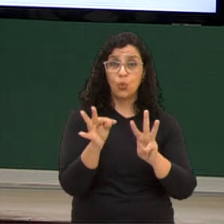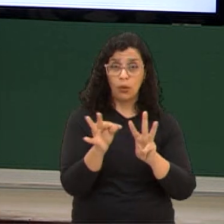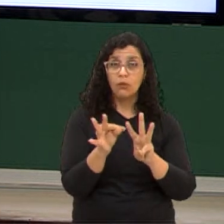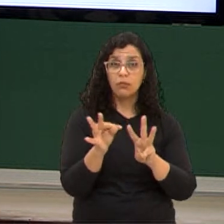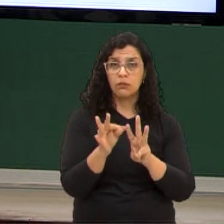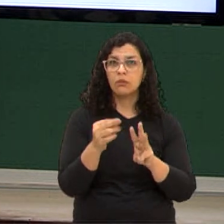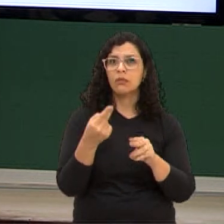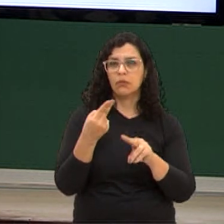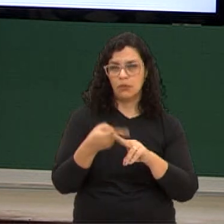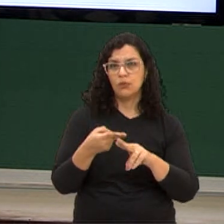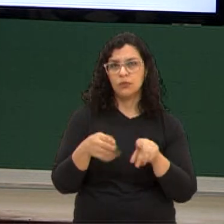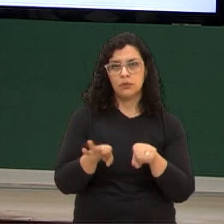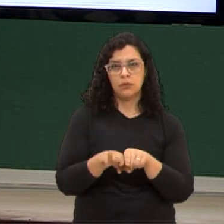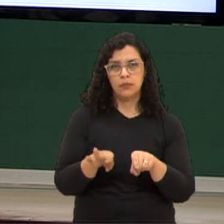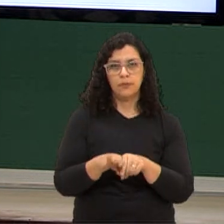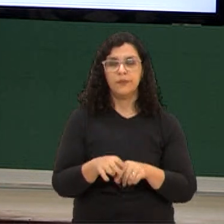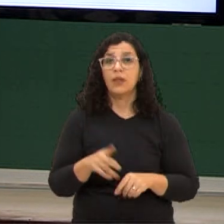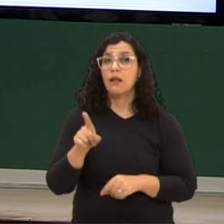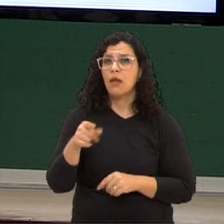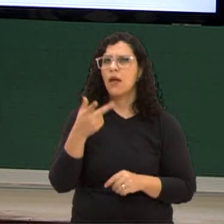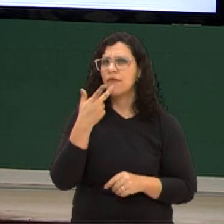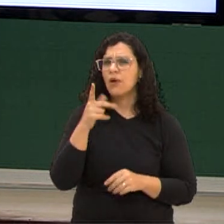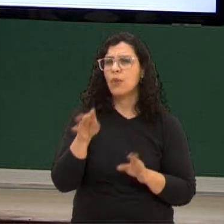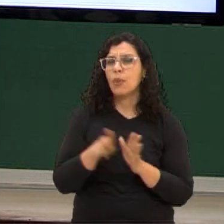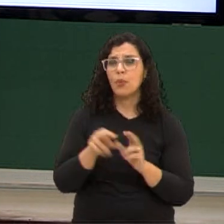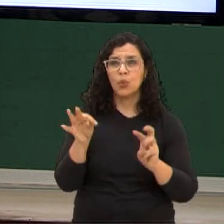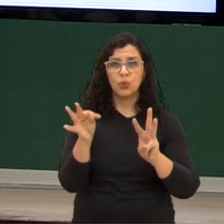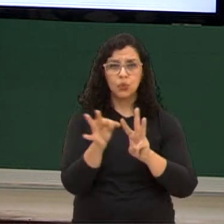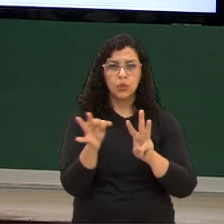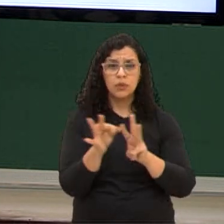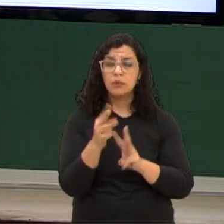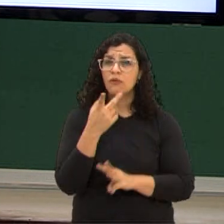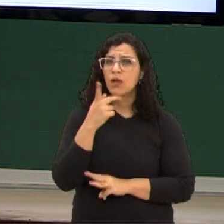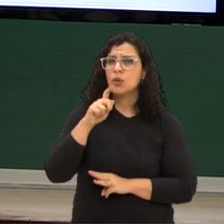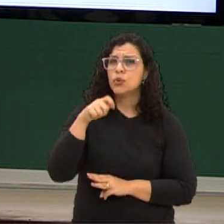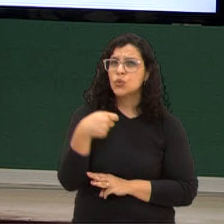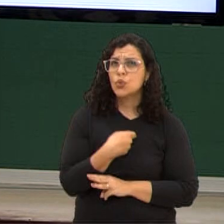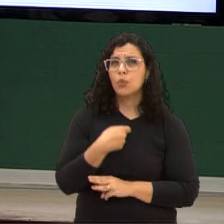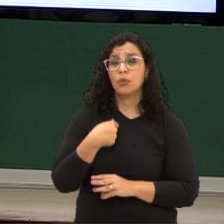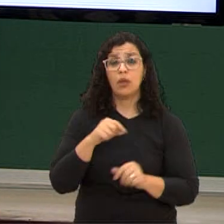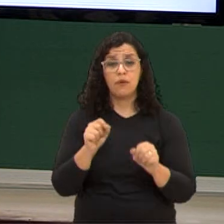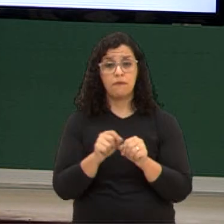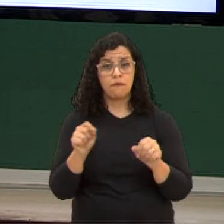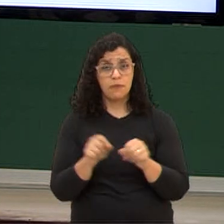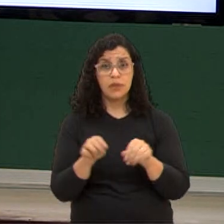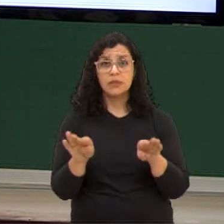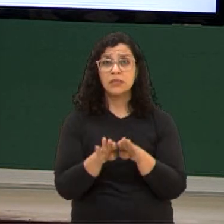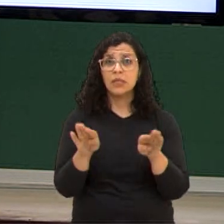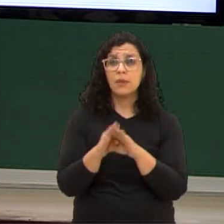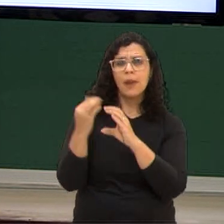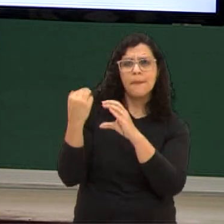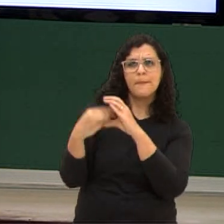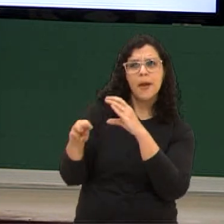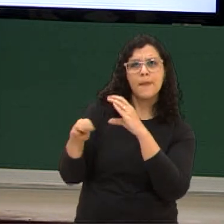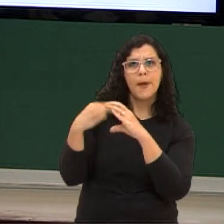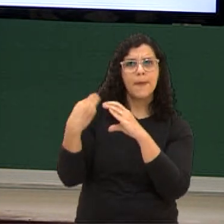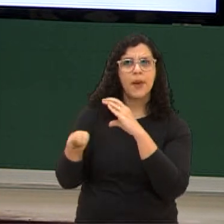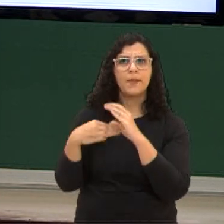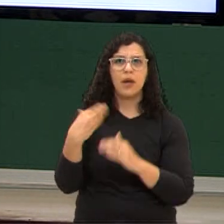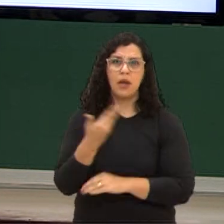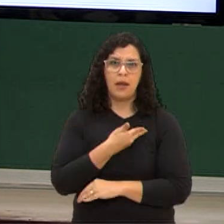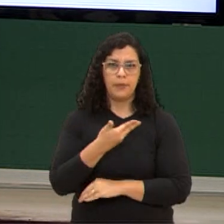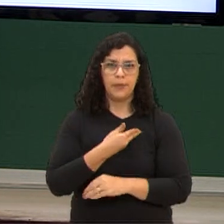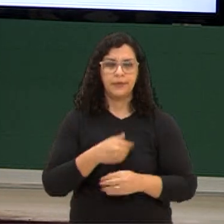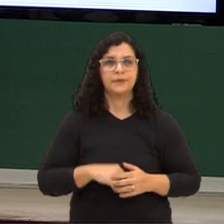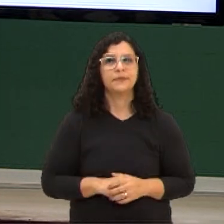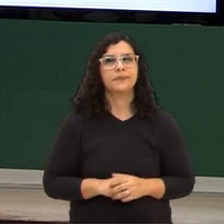né? Eu tweeto no meu Twitter. Lá eu uso esses tweets para falar sobre a minha rotina e também para enviar recados aos meus